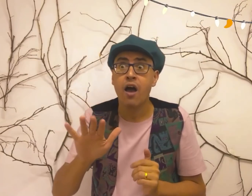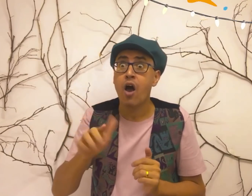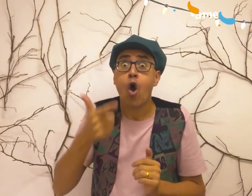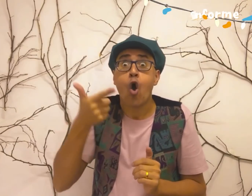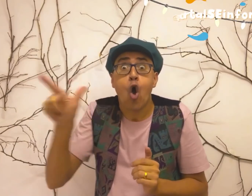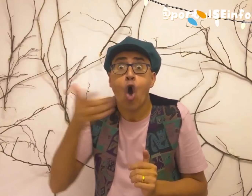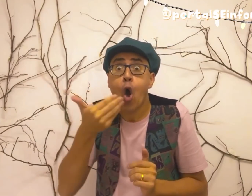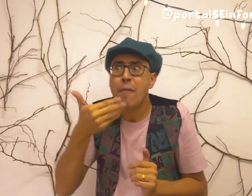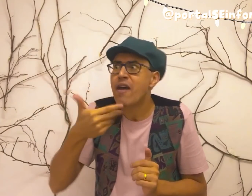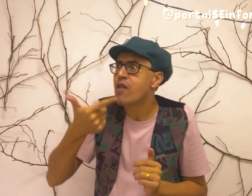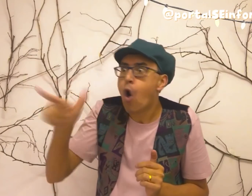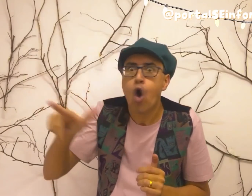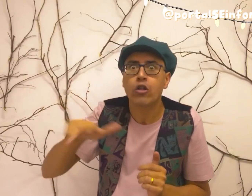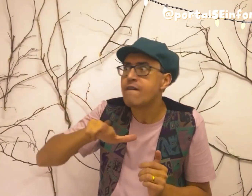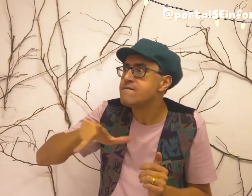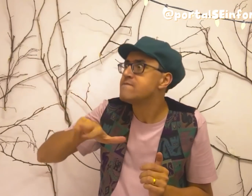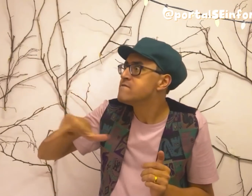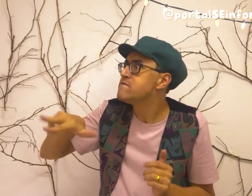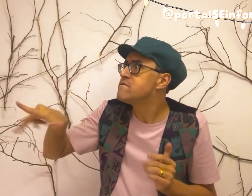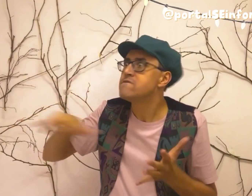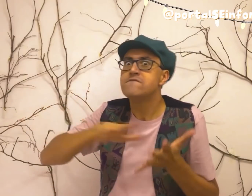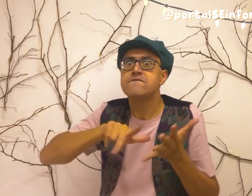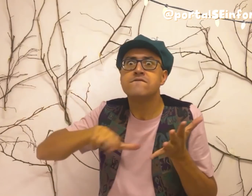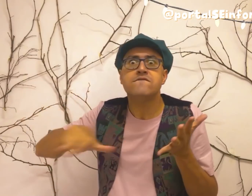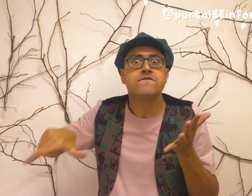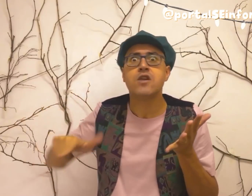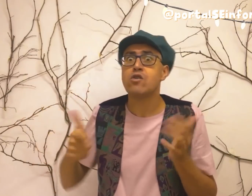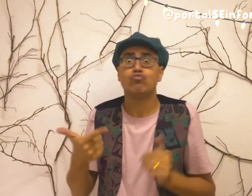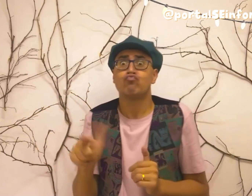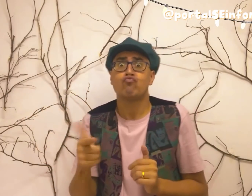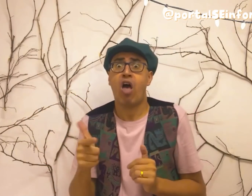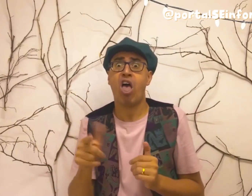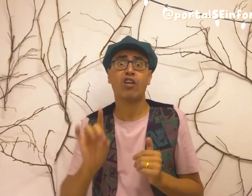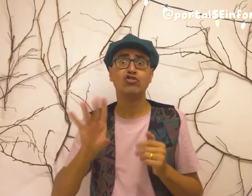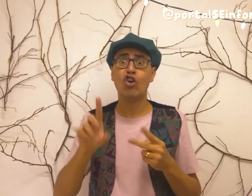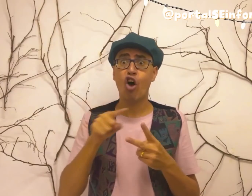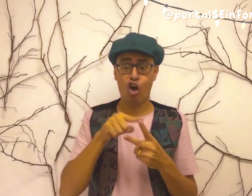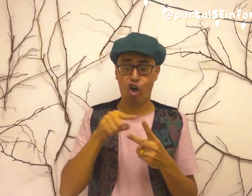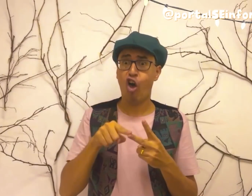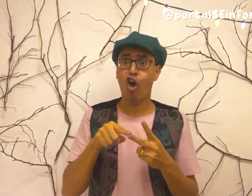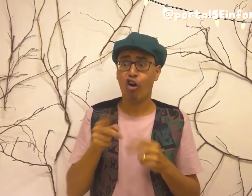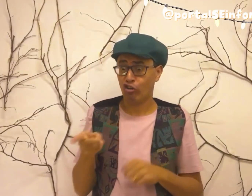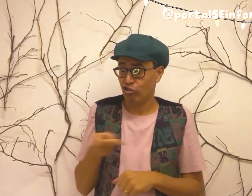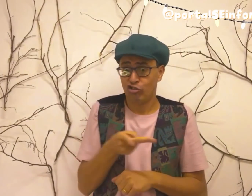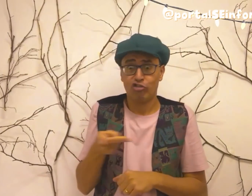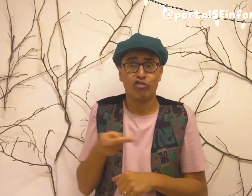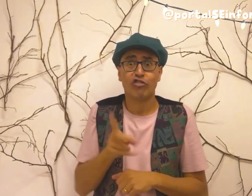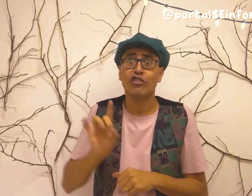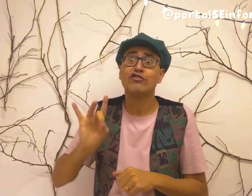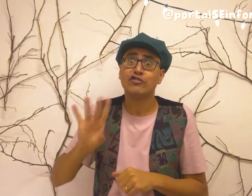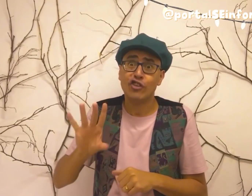Mas ele não tinha outras coisas para comer. Era só isso que ele tinha.